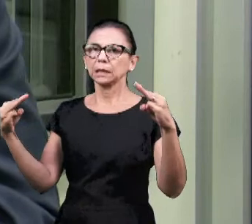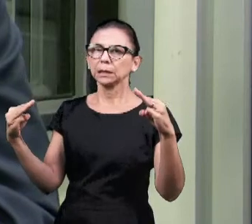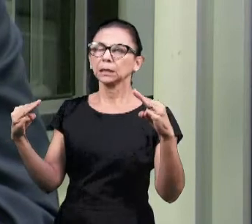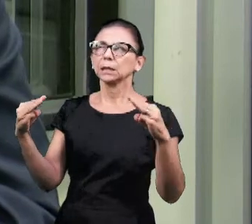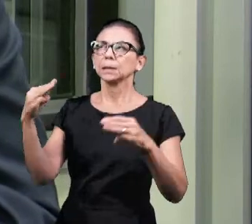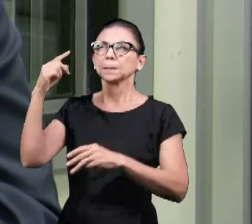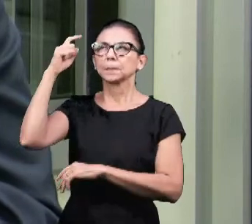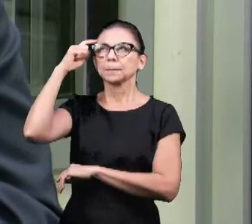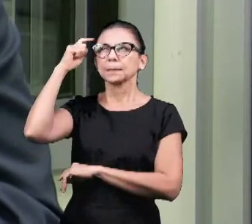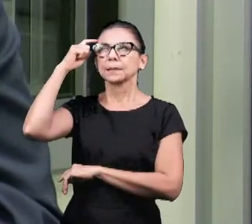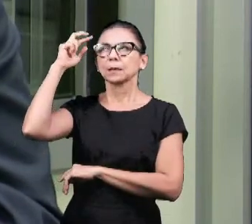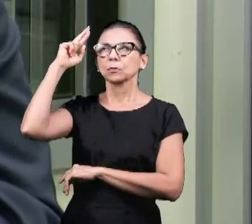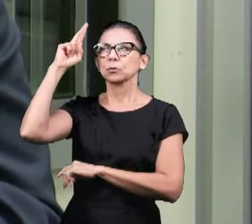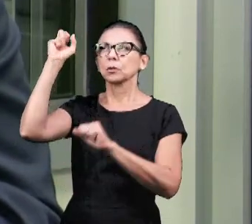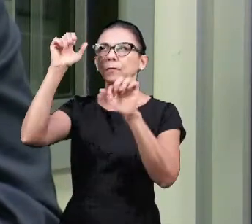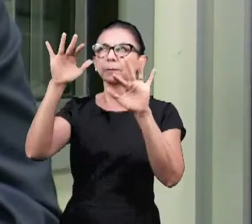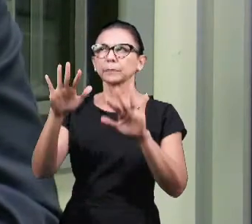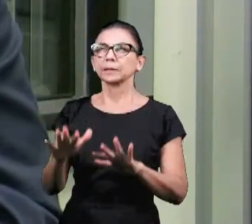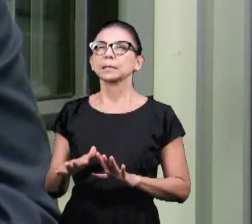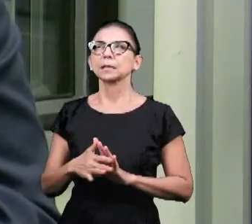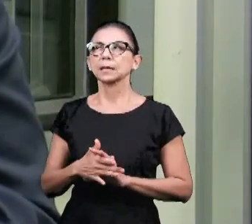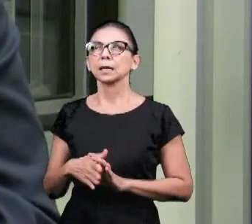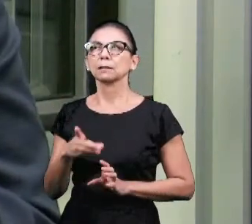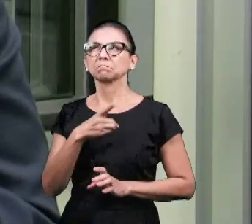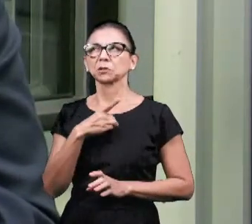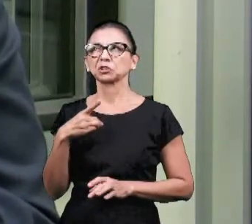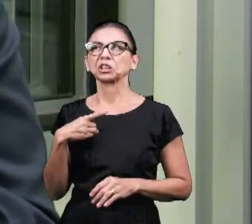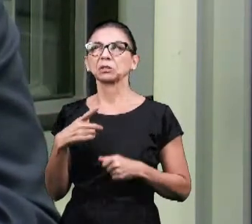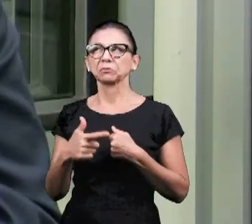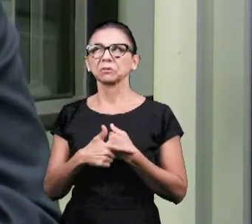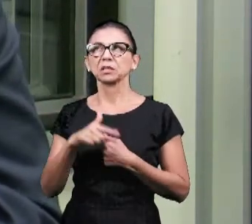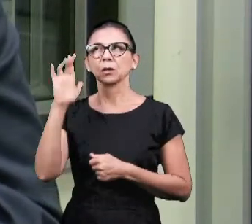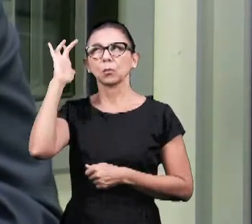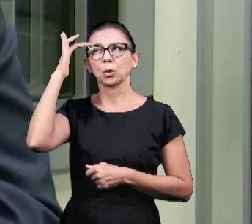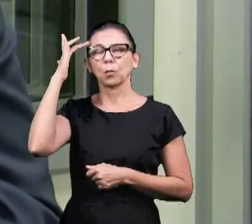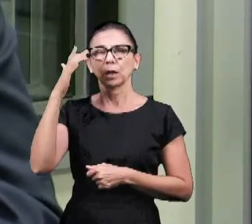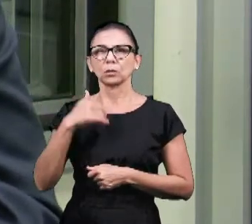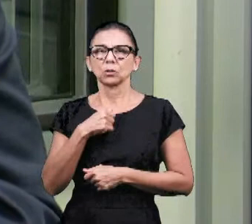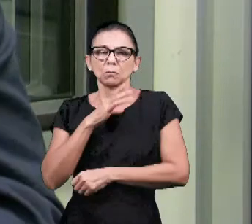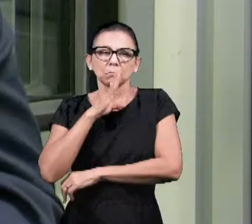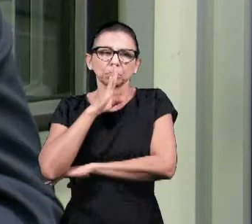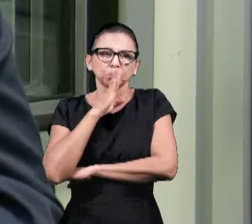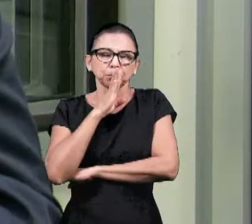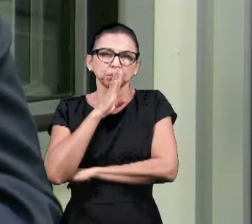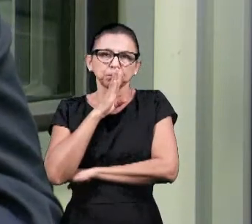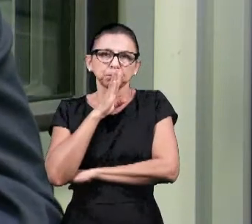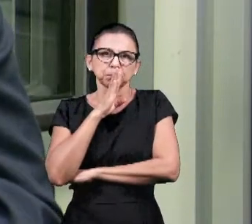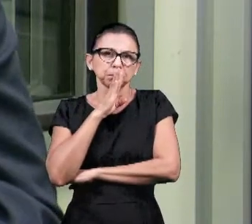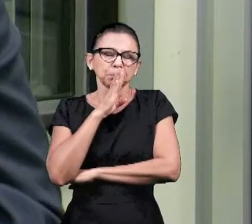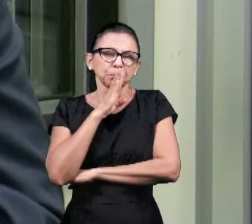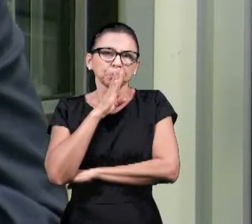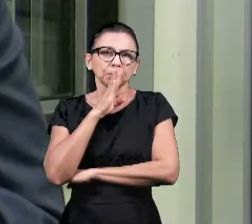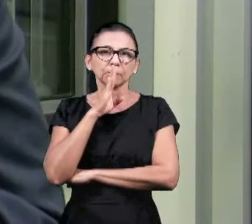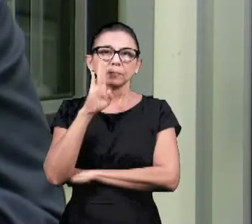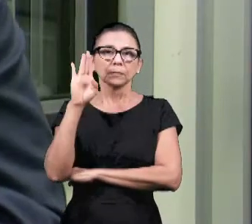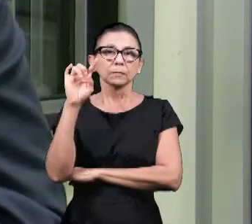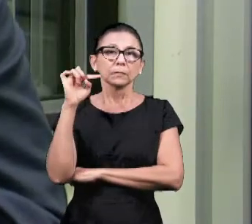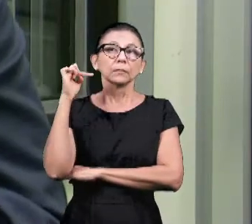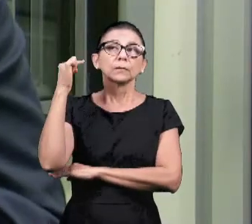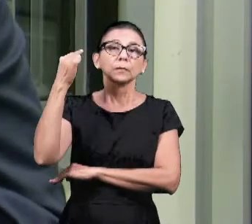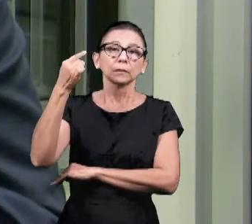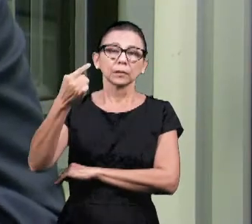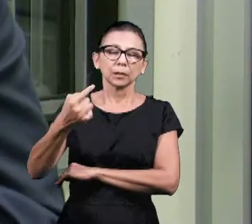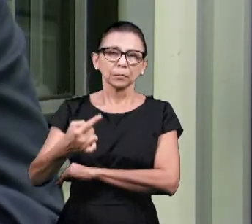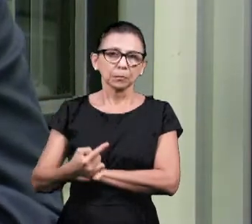deverei ser levantado diácono. Pensei isso comigo. Não falei com ninguém não, o sonho ficou só comigo. Depois eu comentei com alguém, né, sobre o